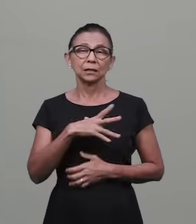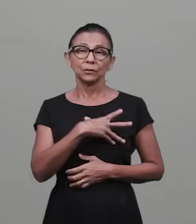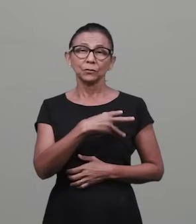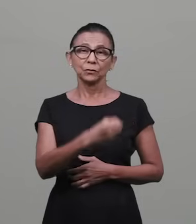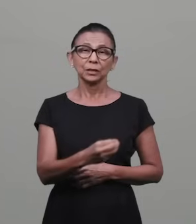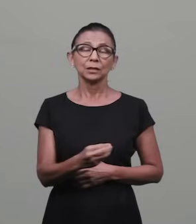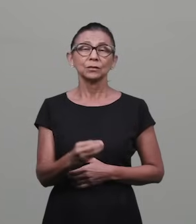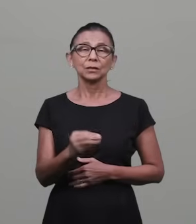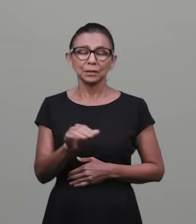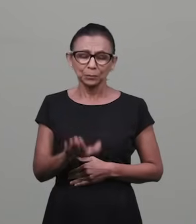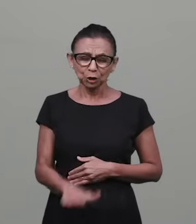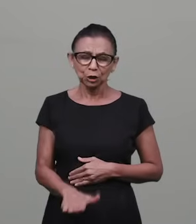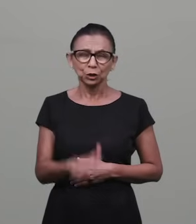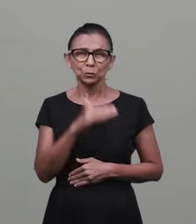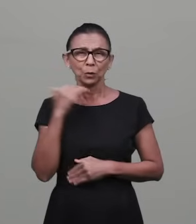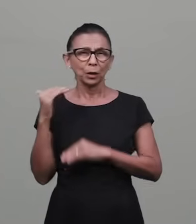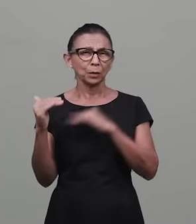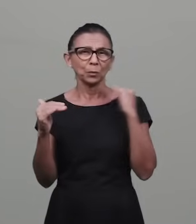de muitas provas.